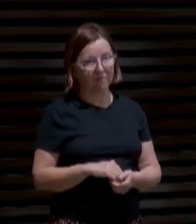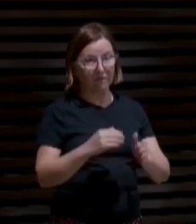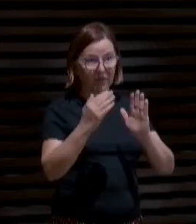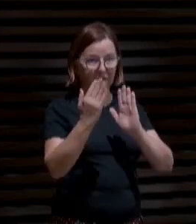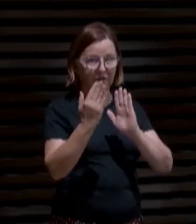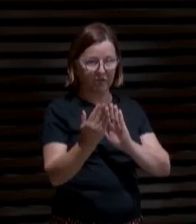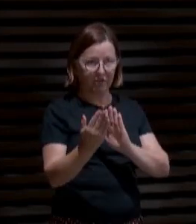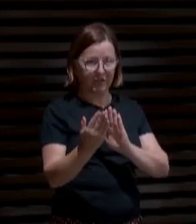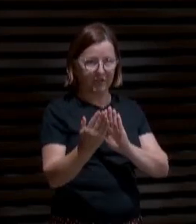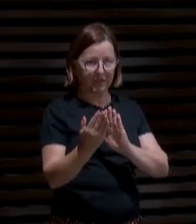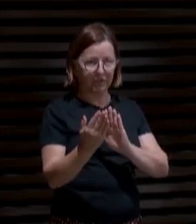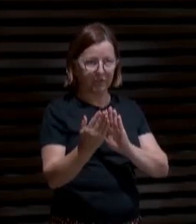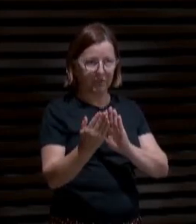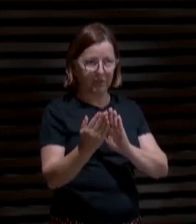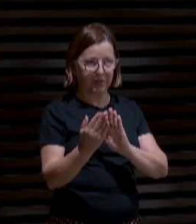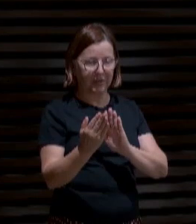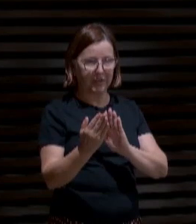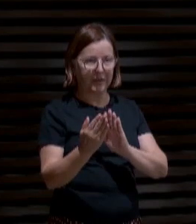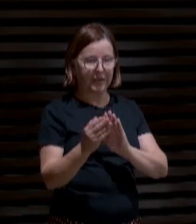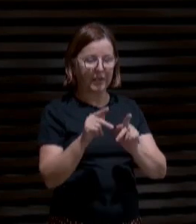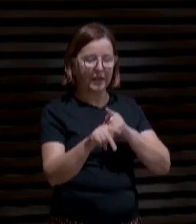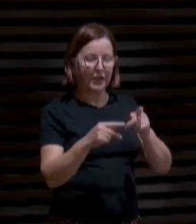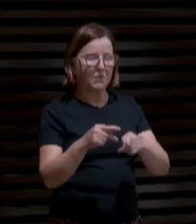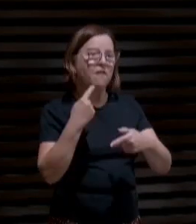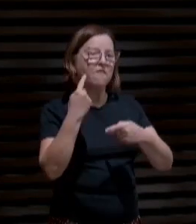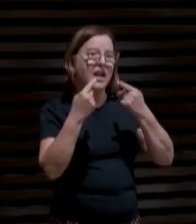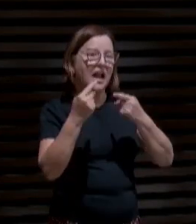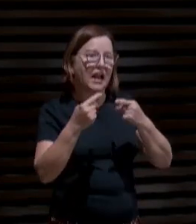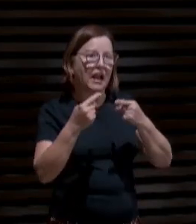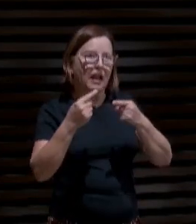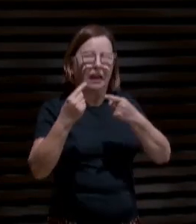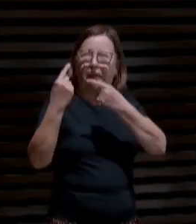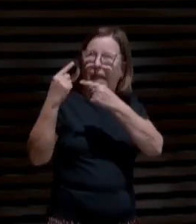diante das blasfêmias contra o Senhor.